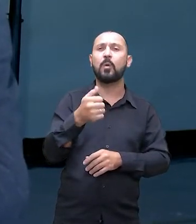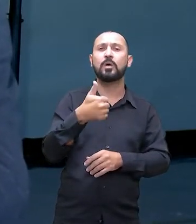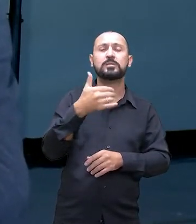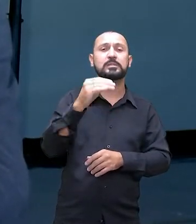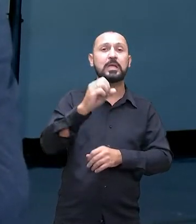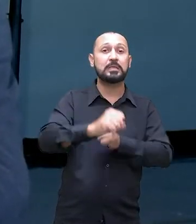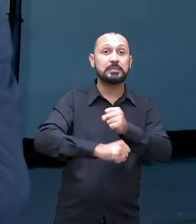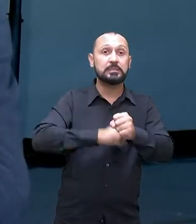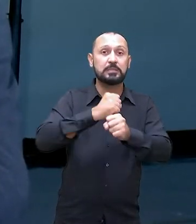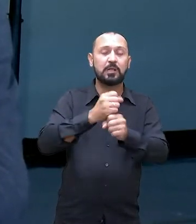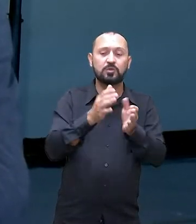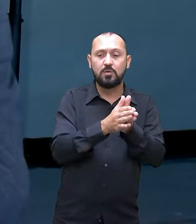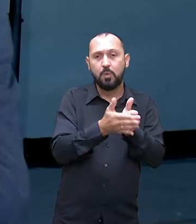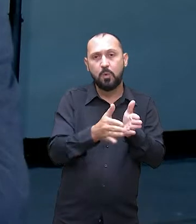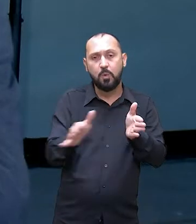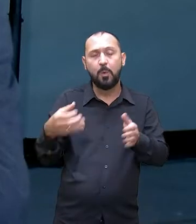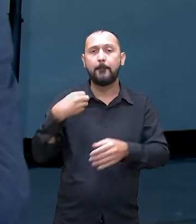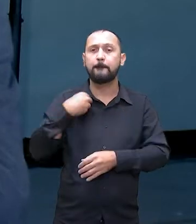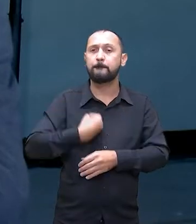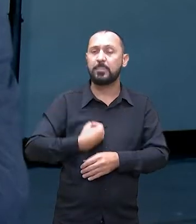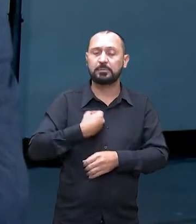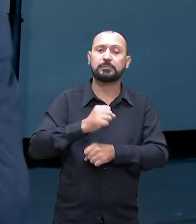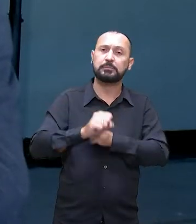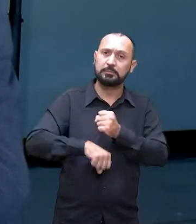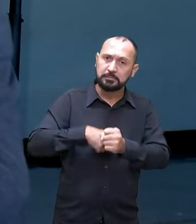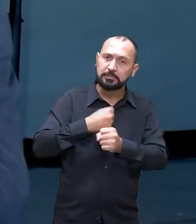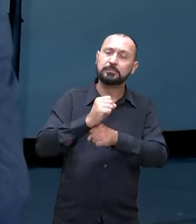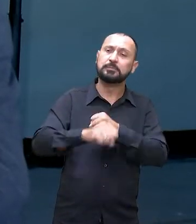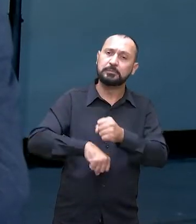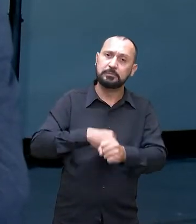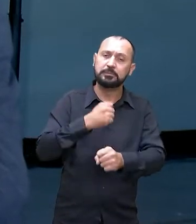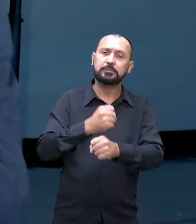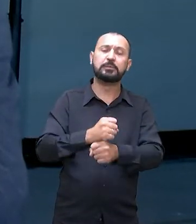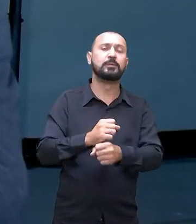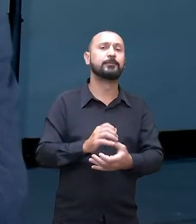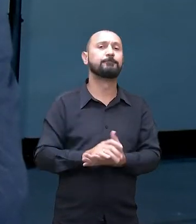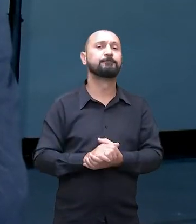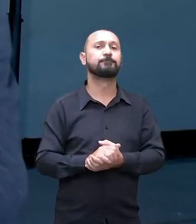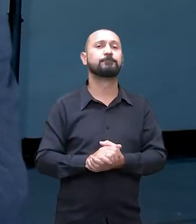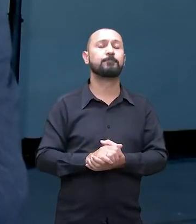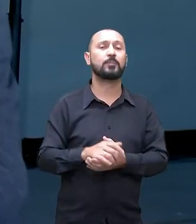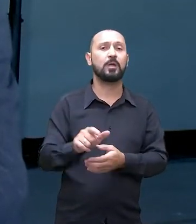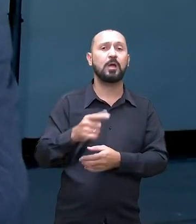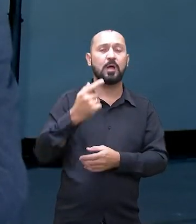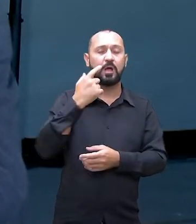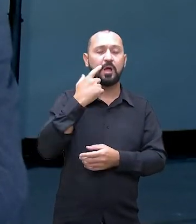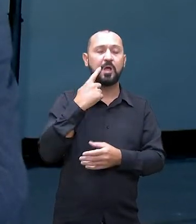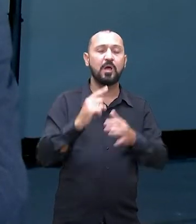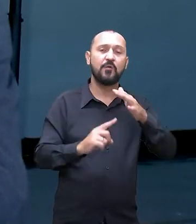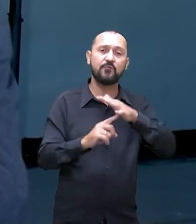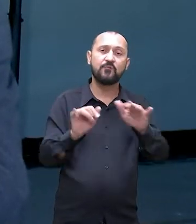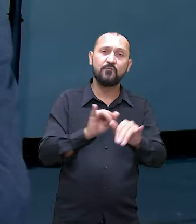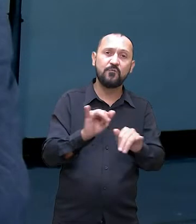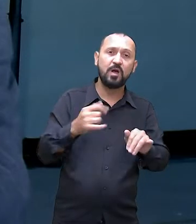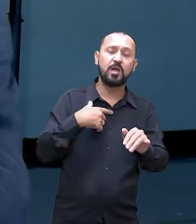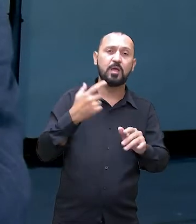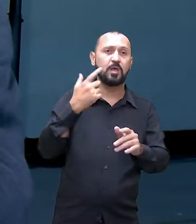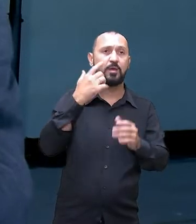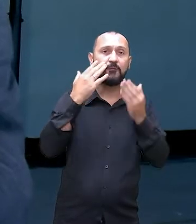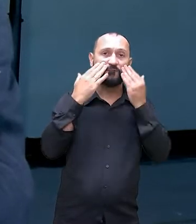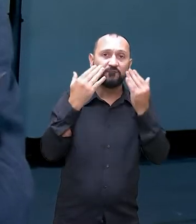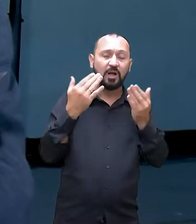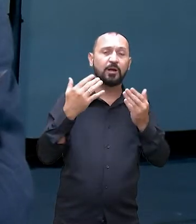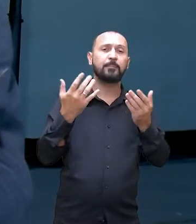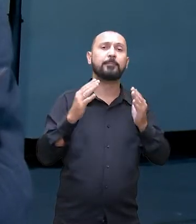anos dentro do festival, né? Participando todos os anos. O festival é uma grande vitrine hoje, né? Eu acho, para todas